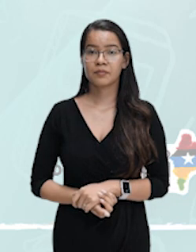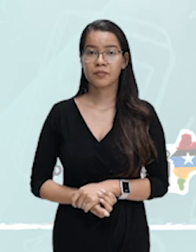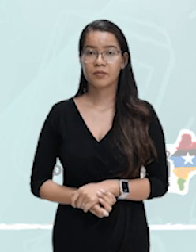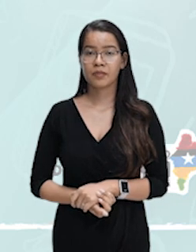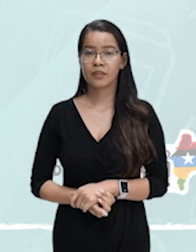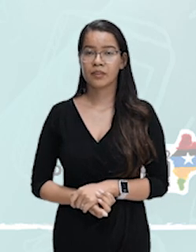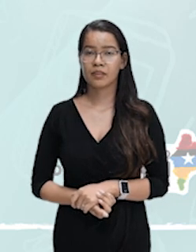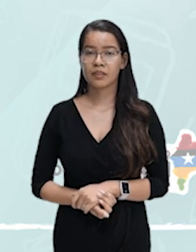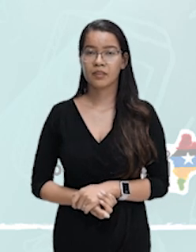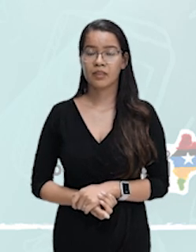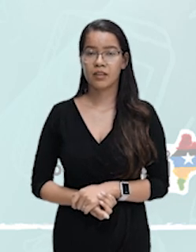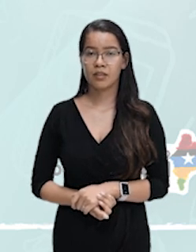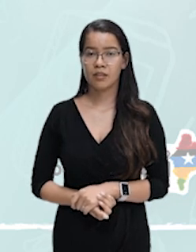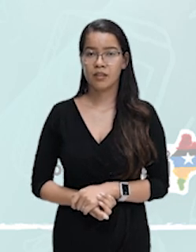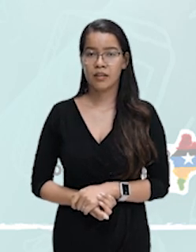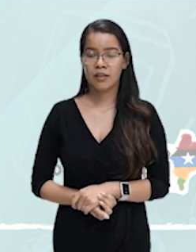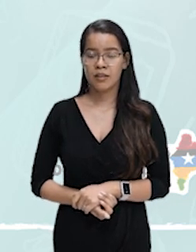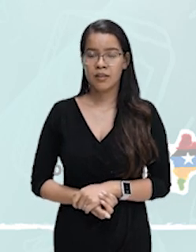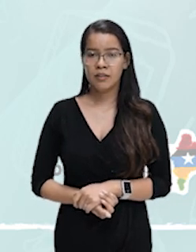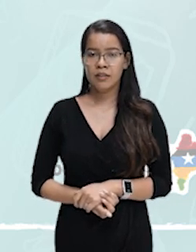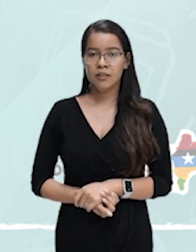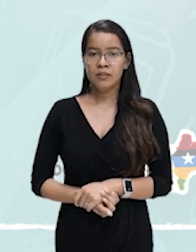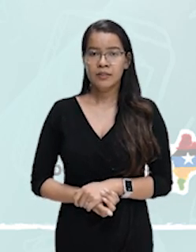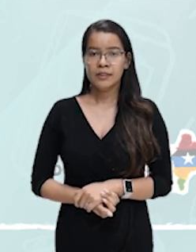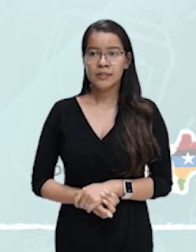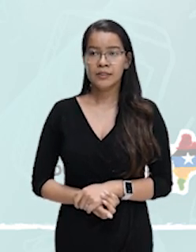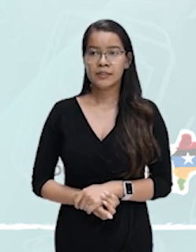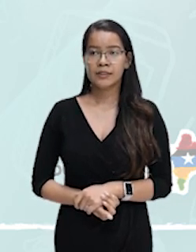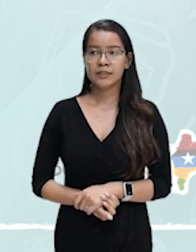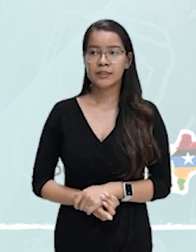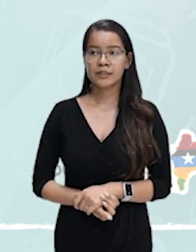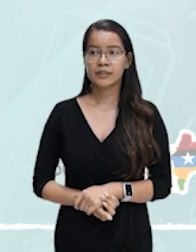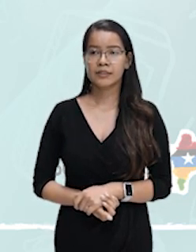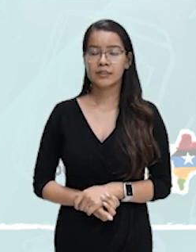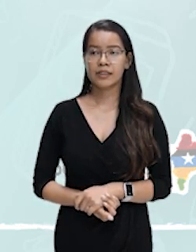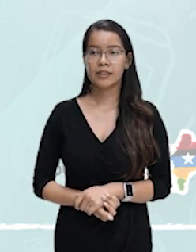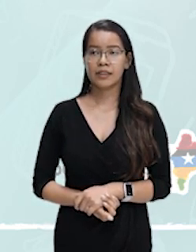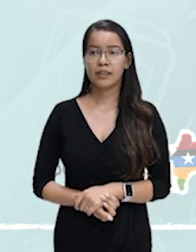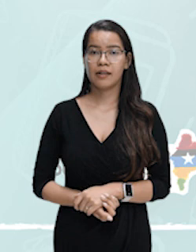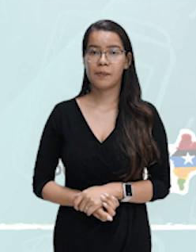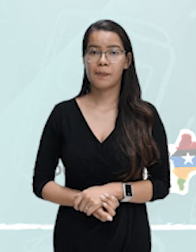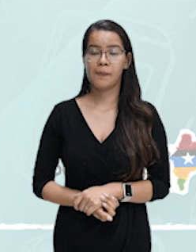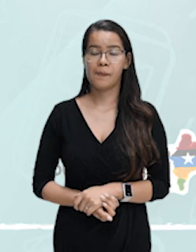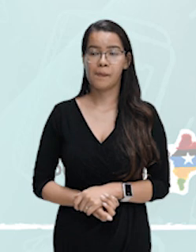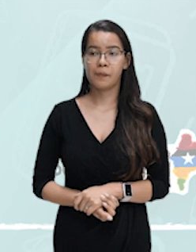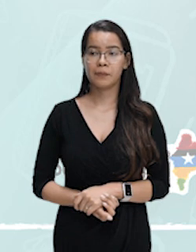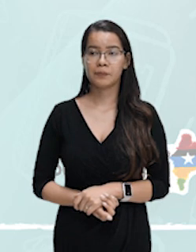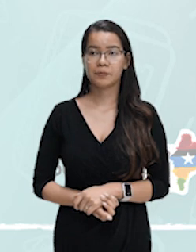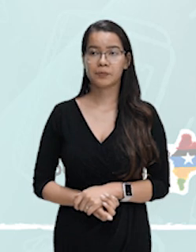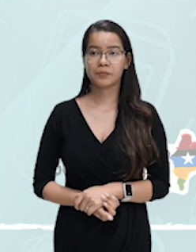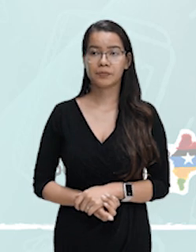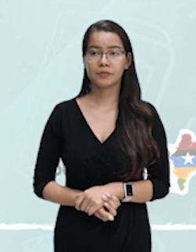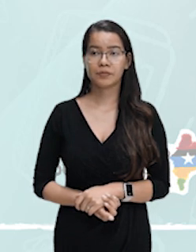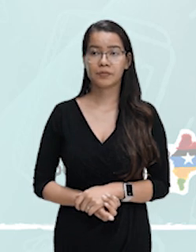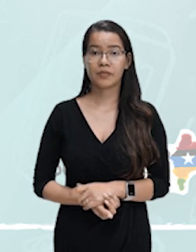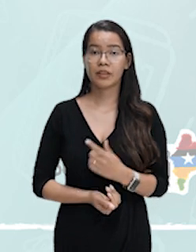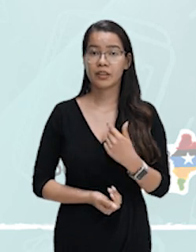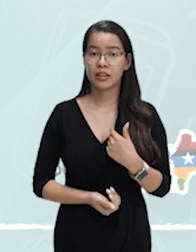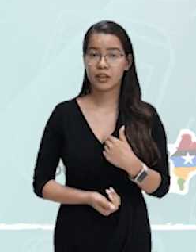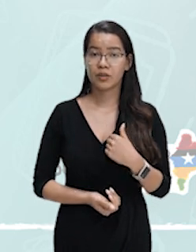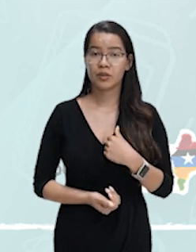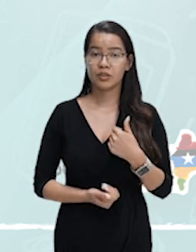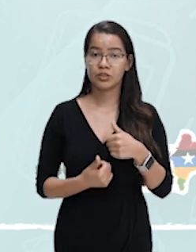ações que têm lugar com anterioridade a um determinado momento do passado. Eu